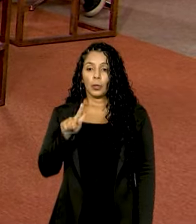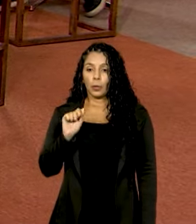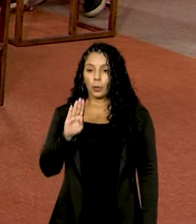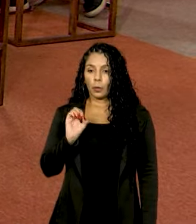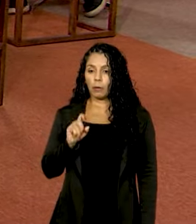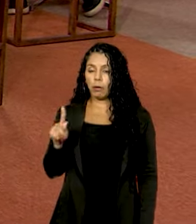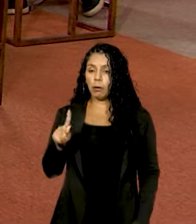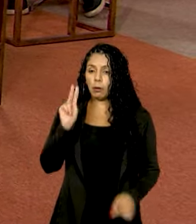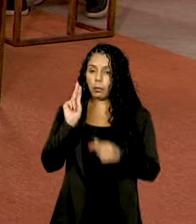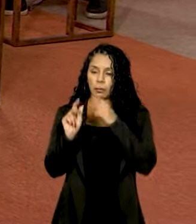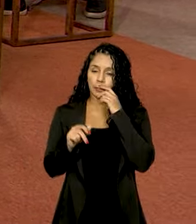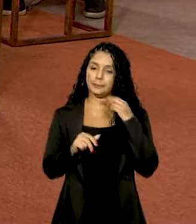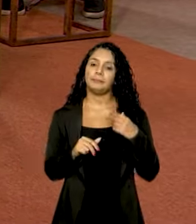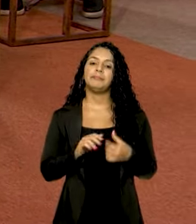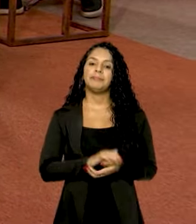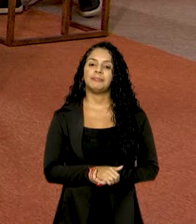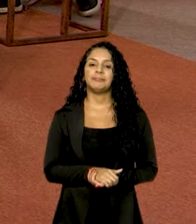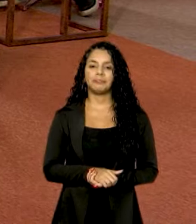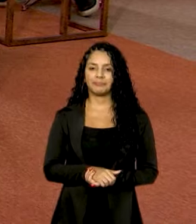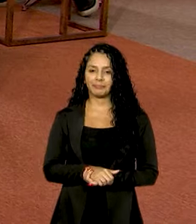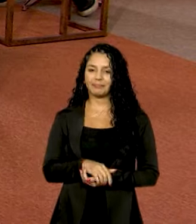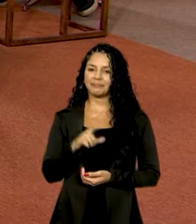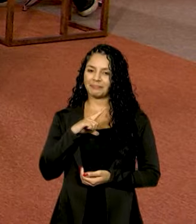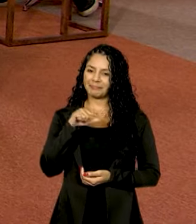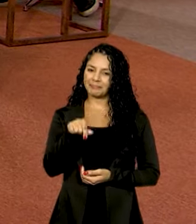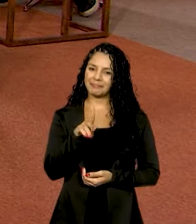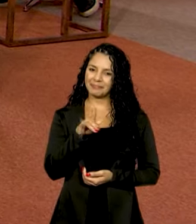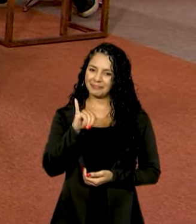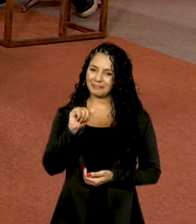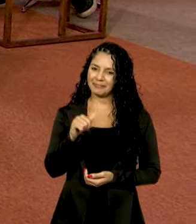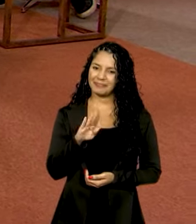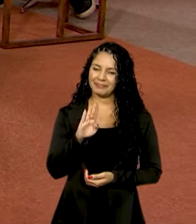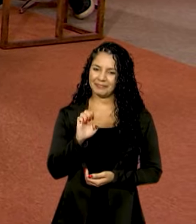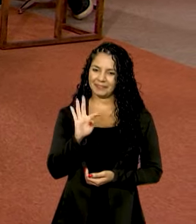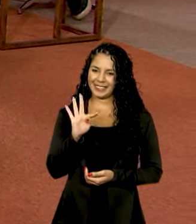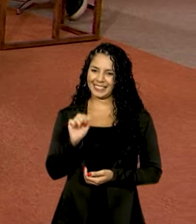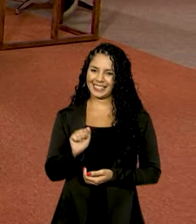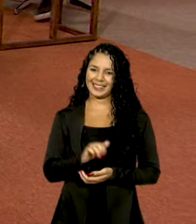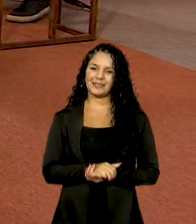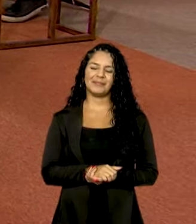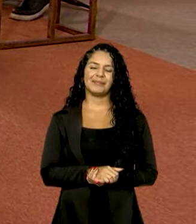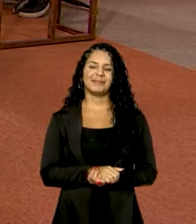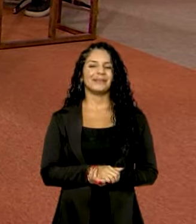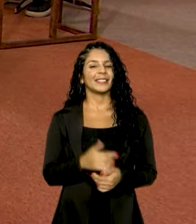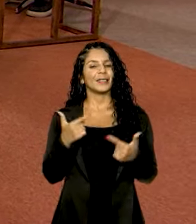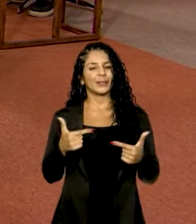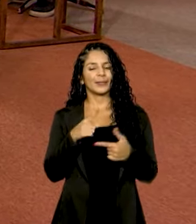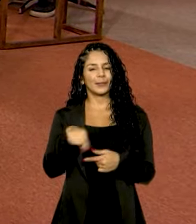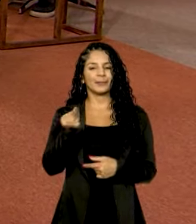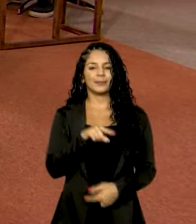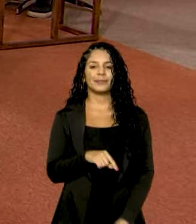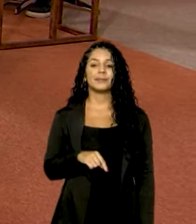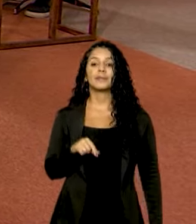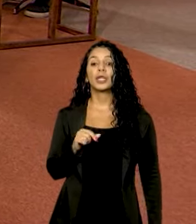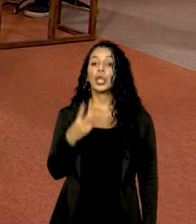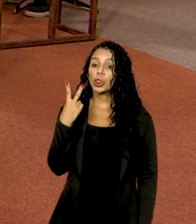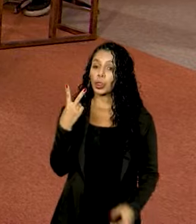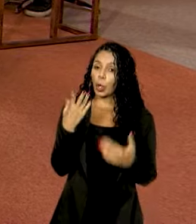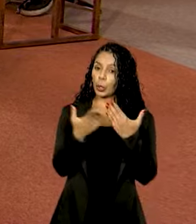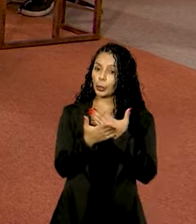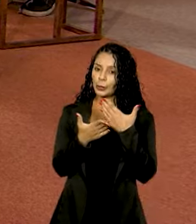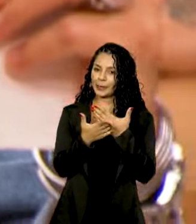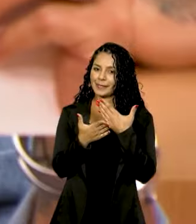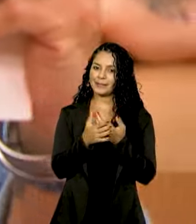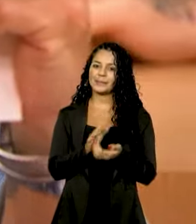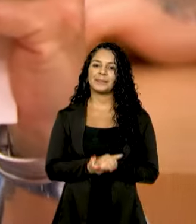dela aqui, meu Deus do céu? Olha, aí é chique. Tá aqui, né? Tá aqui. Ai, Bita, não. Qual cai, Bita? Fica quietinha. Bita vai dar sorte pra eles. Um volume 1, um, volume 2, né, Biazinha?